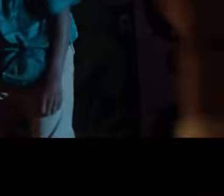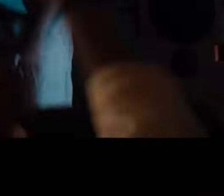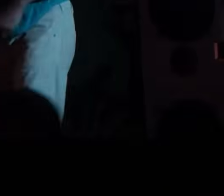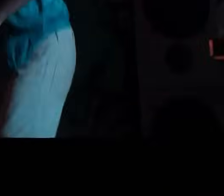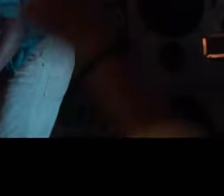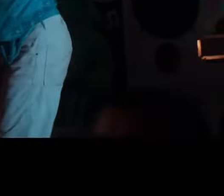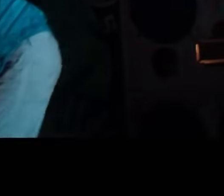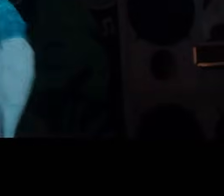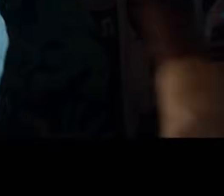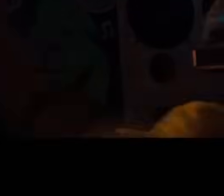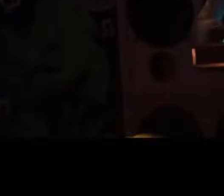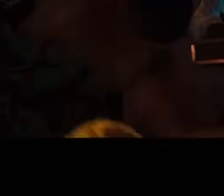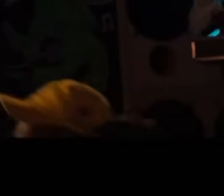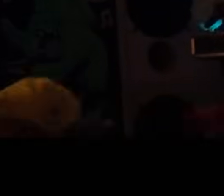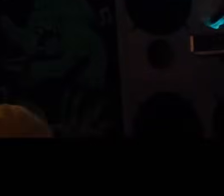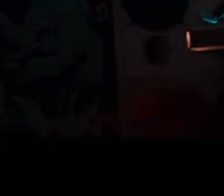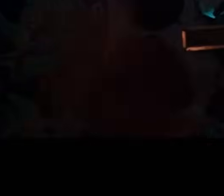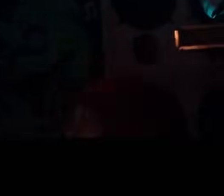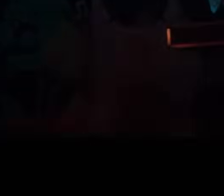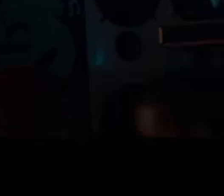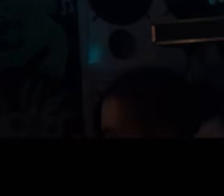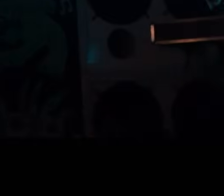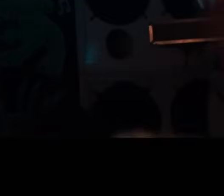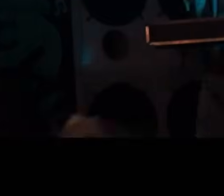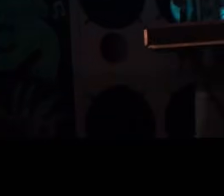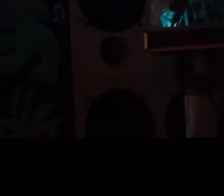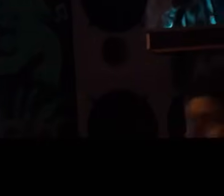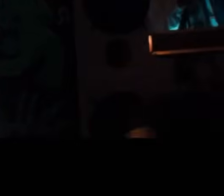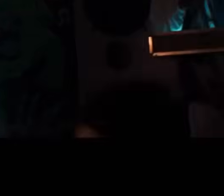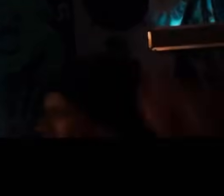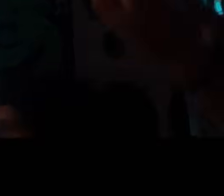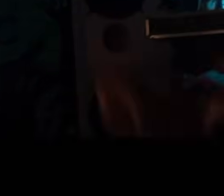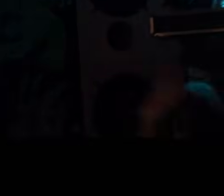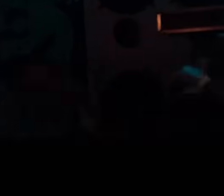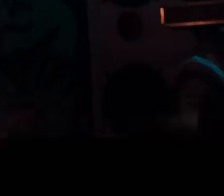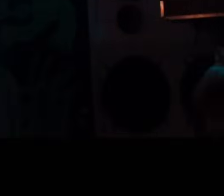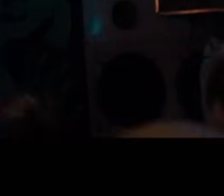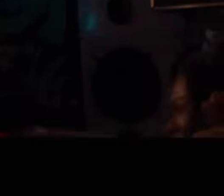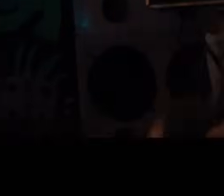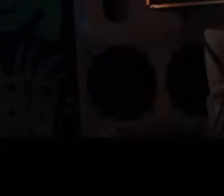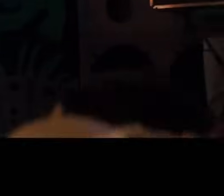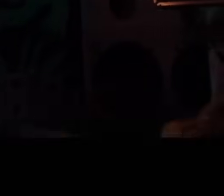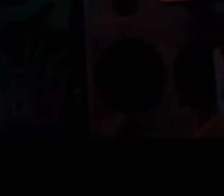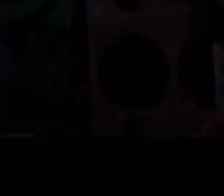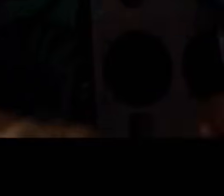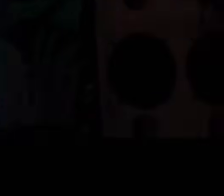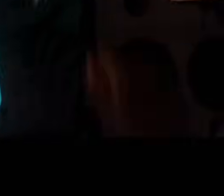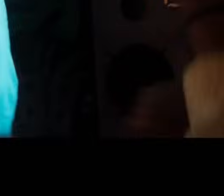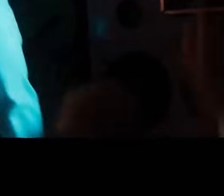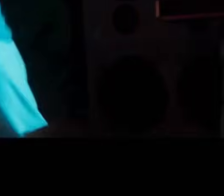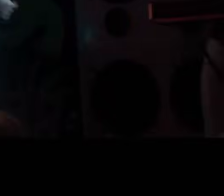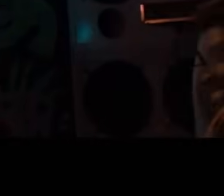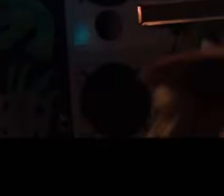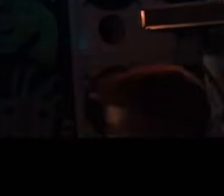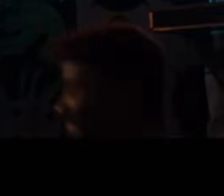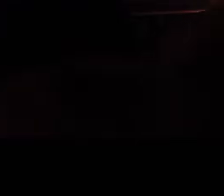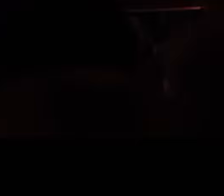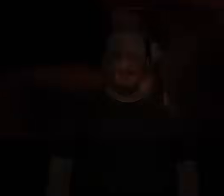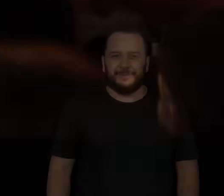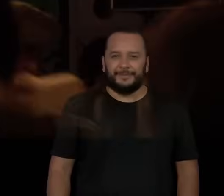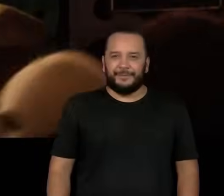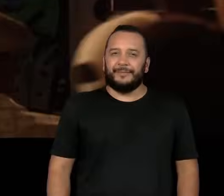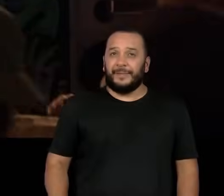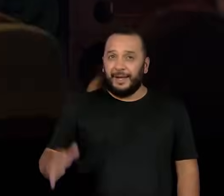Dançar a dança do bamburu e da cabeça. E dançar a dança da bundinha, não se esqueça. As